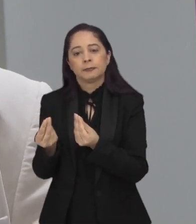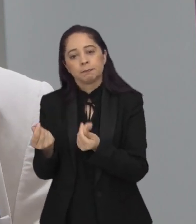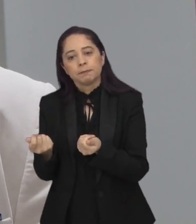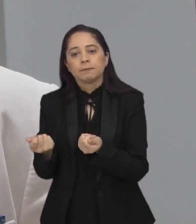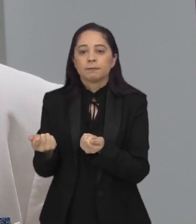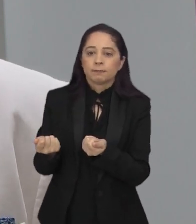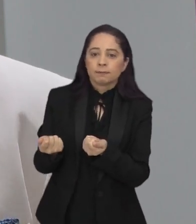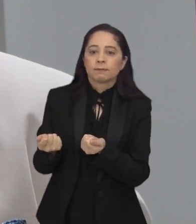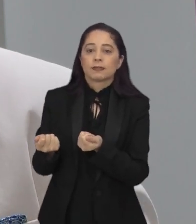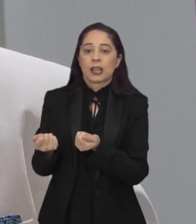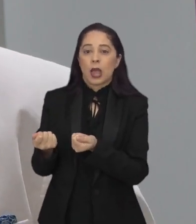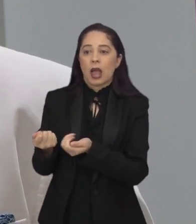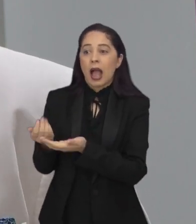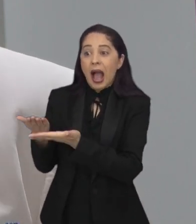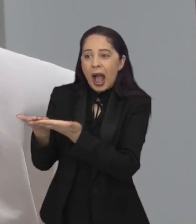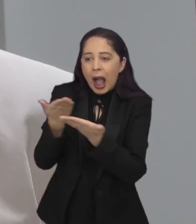algumas